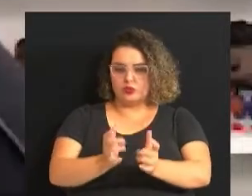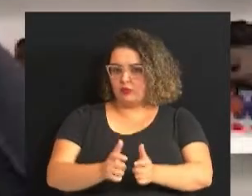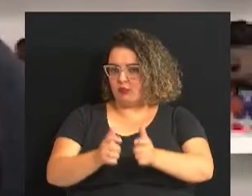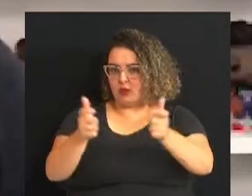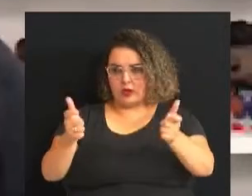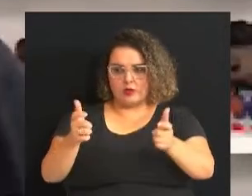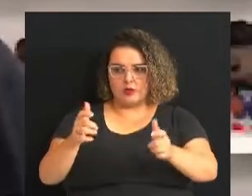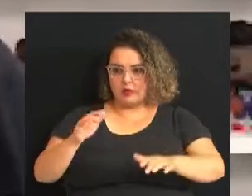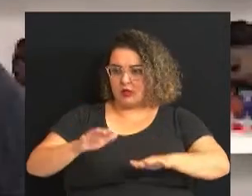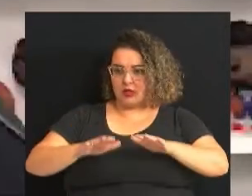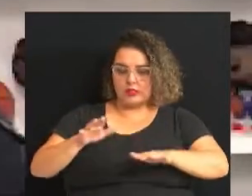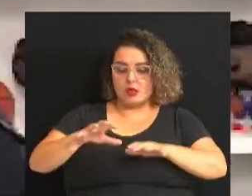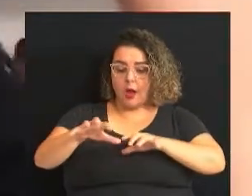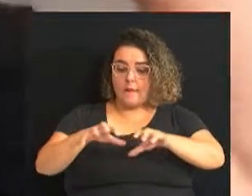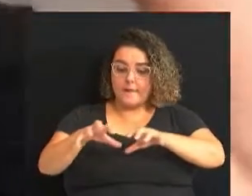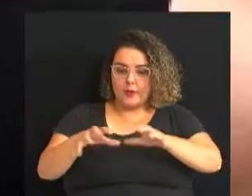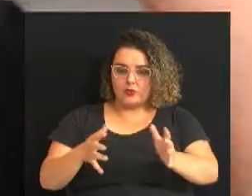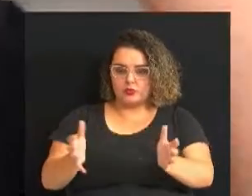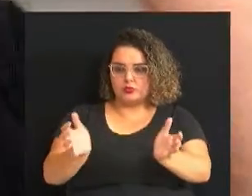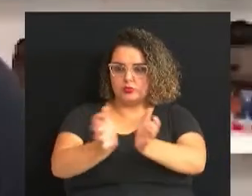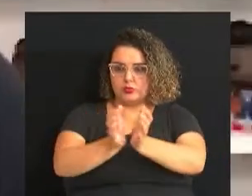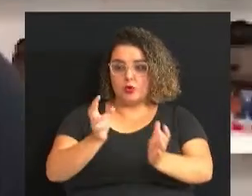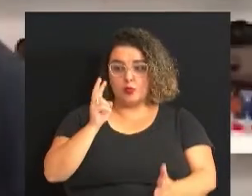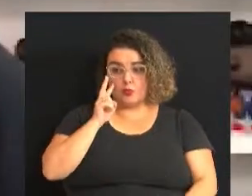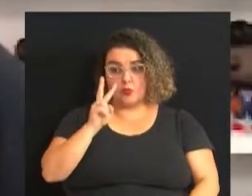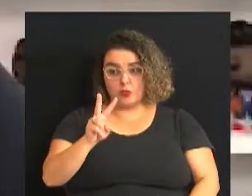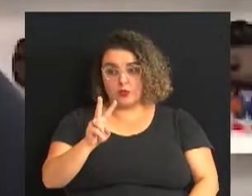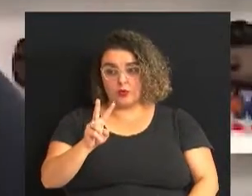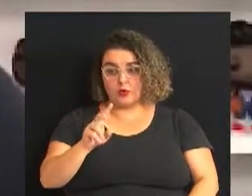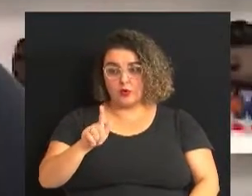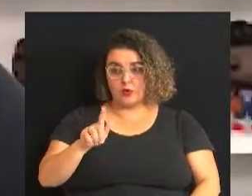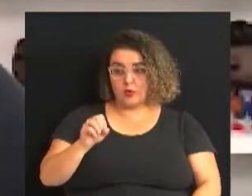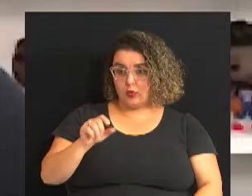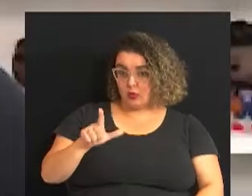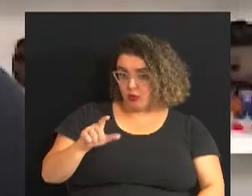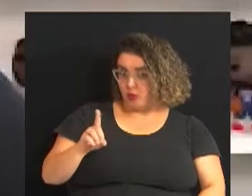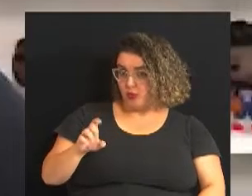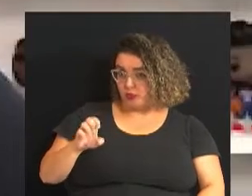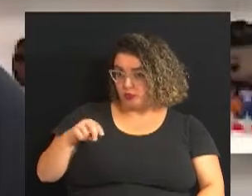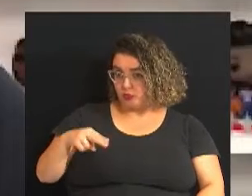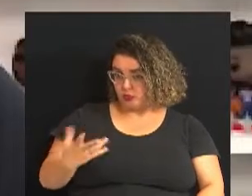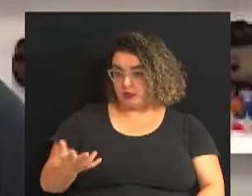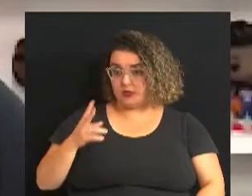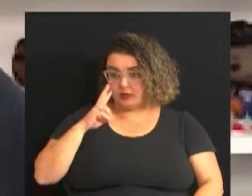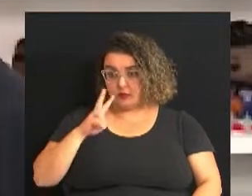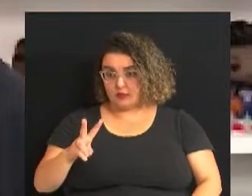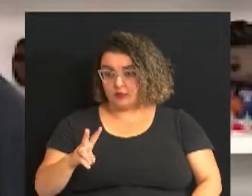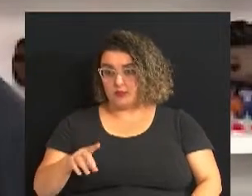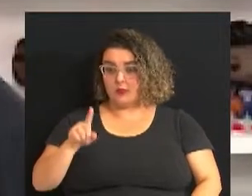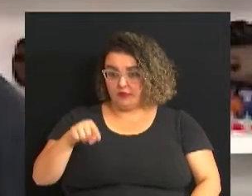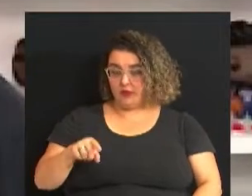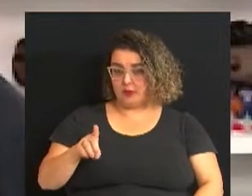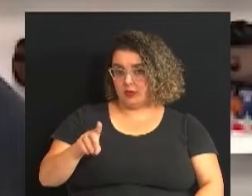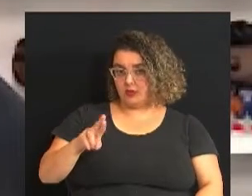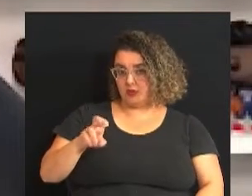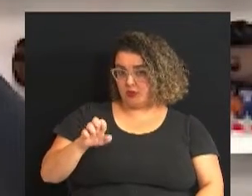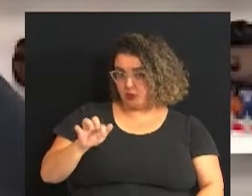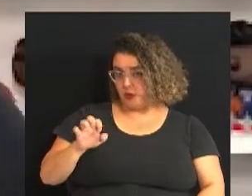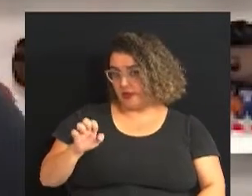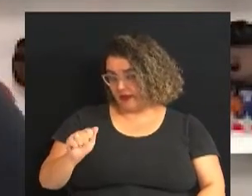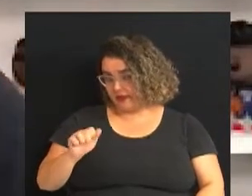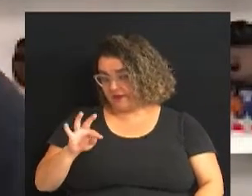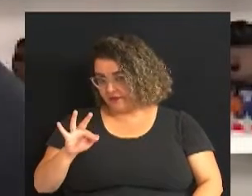a montagem de um super time, como a gente viu. O Golden State é grande prova disso, foi um time montado pelo draft e foi campeão pela primeira vez